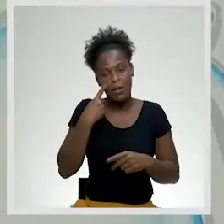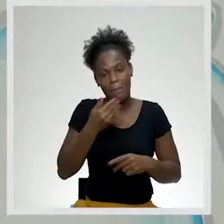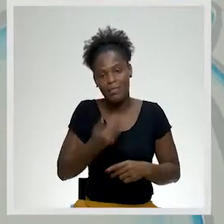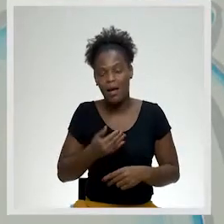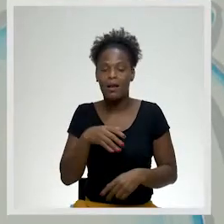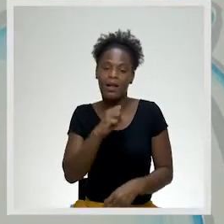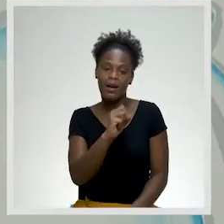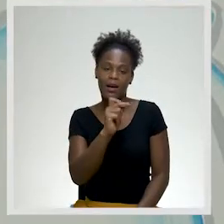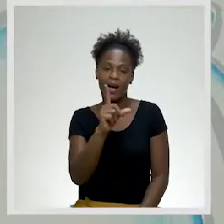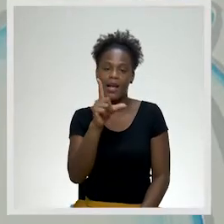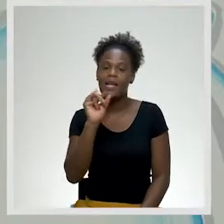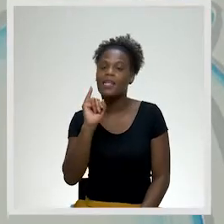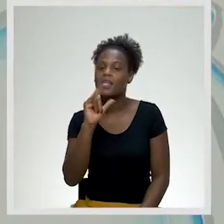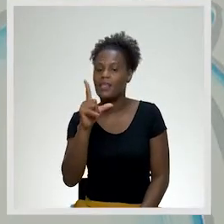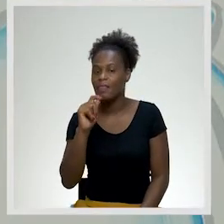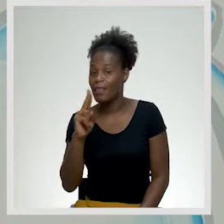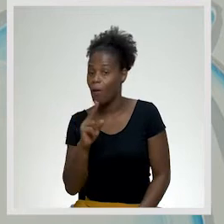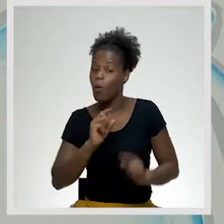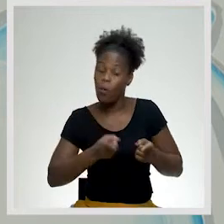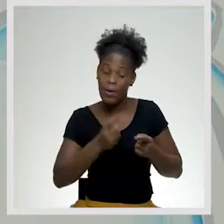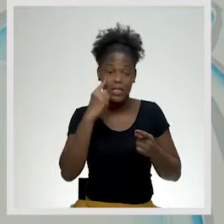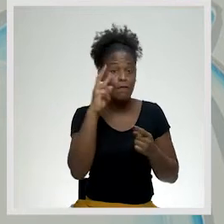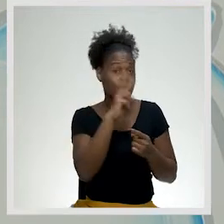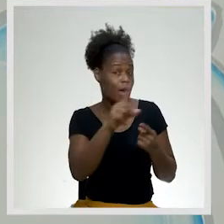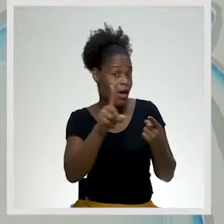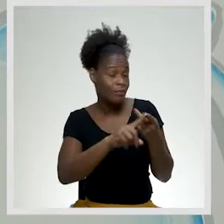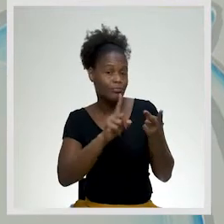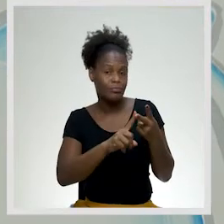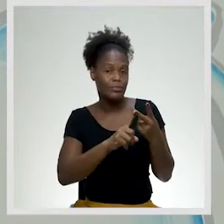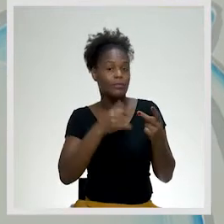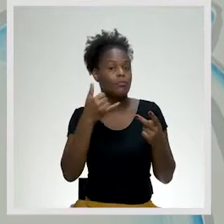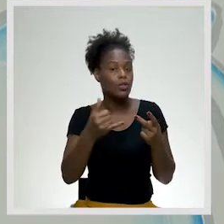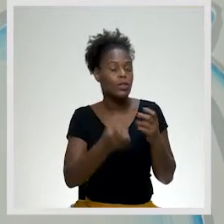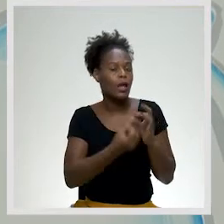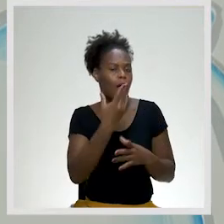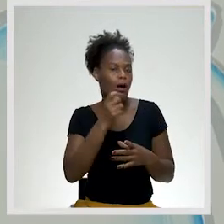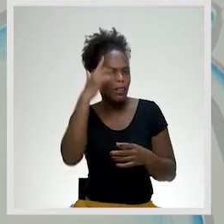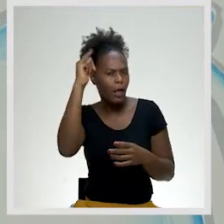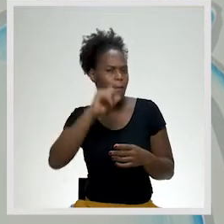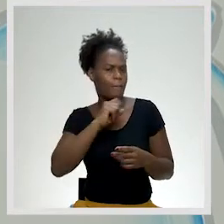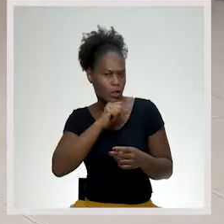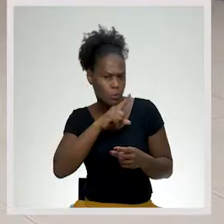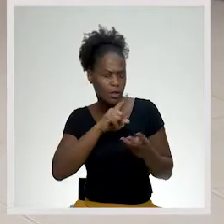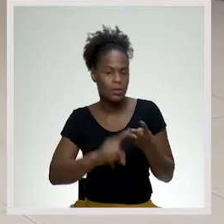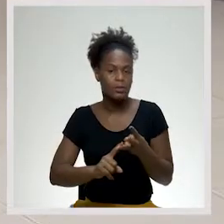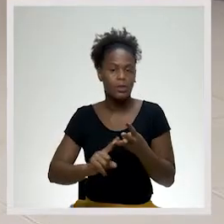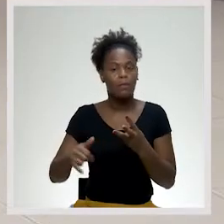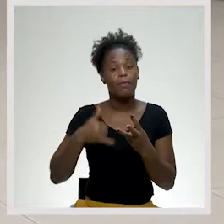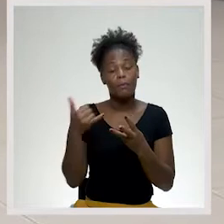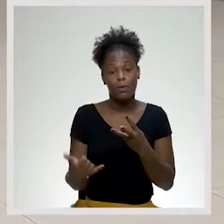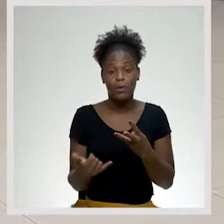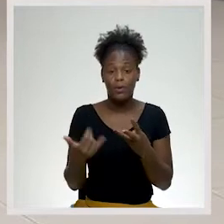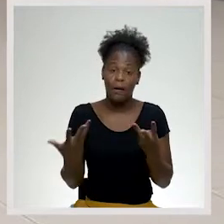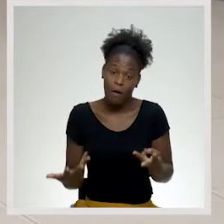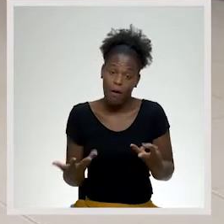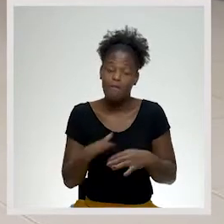Galileu. Começa, portanto, pela observação, depois pela formulação de hipóteses, passa-se